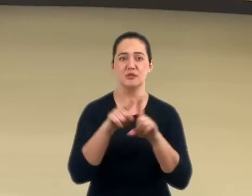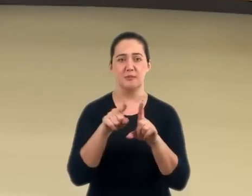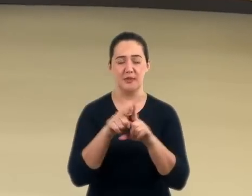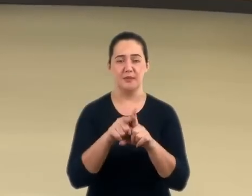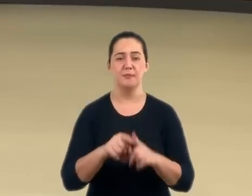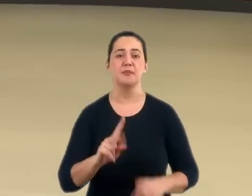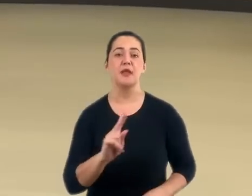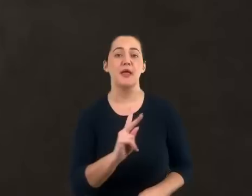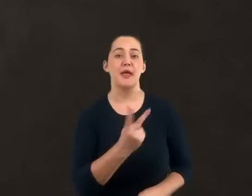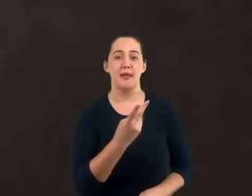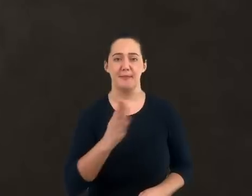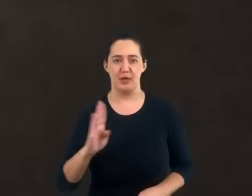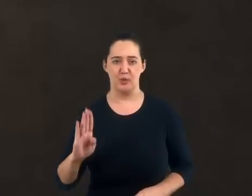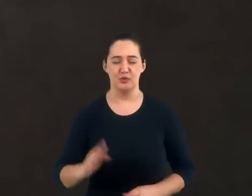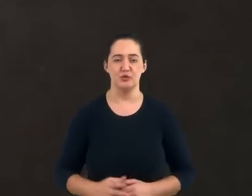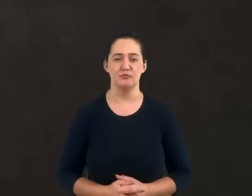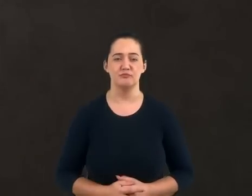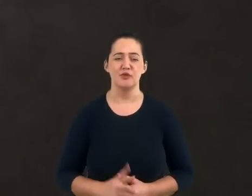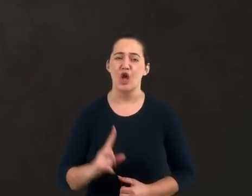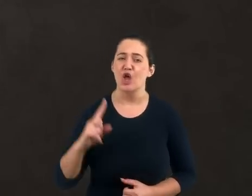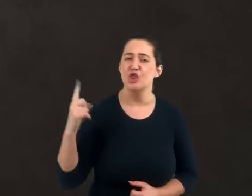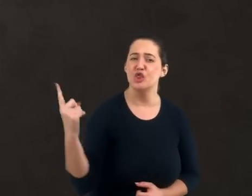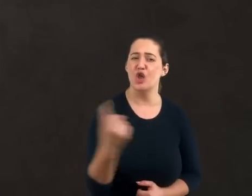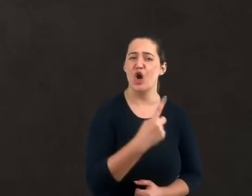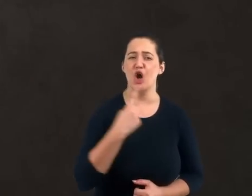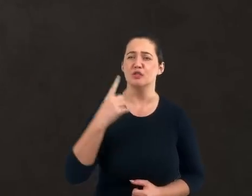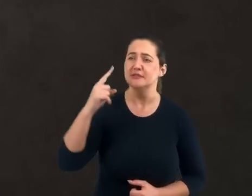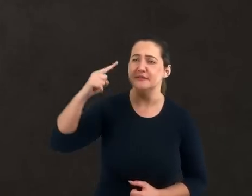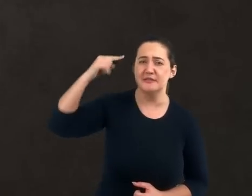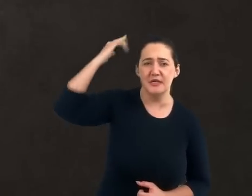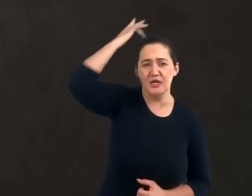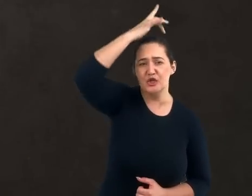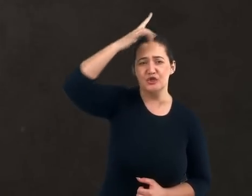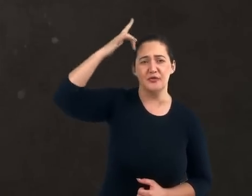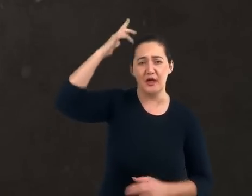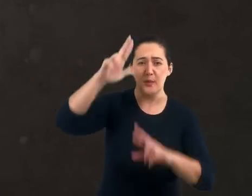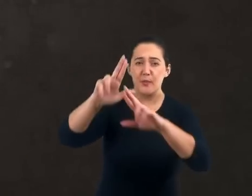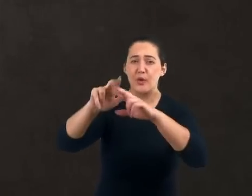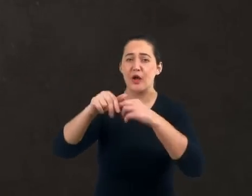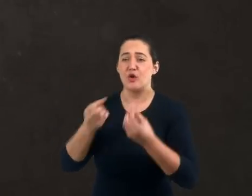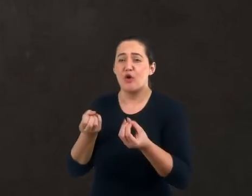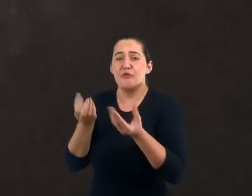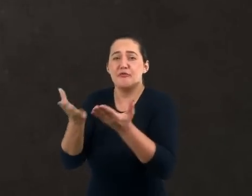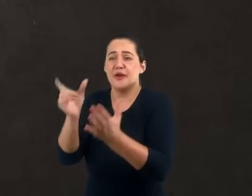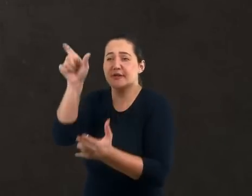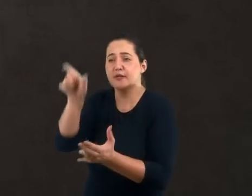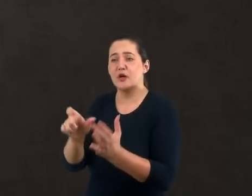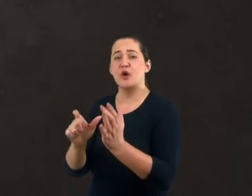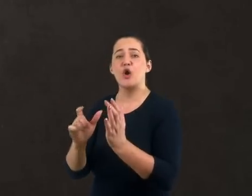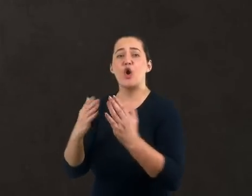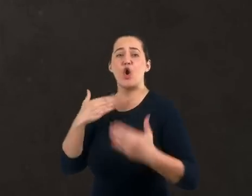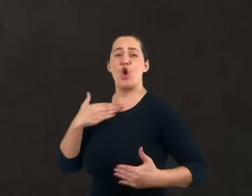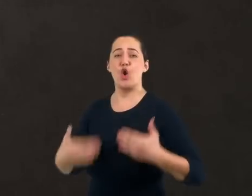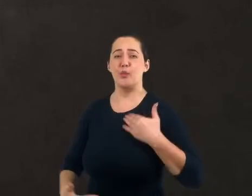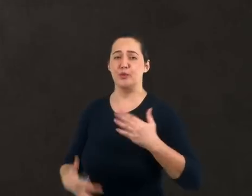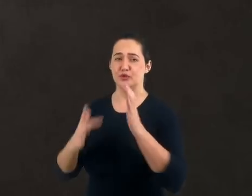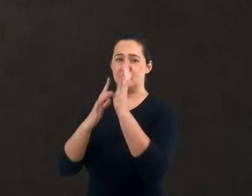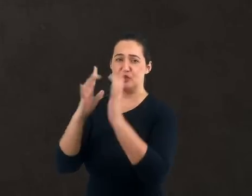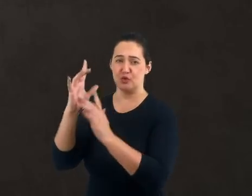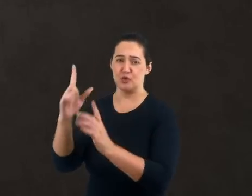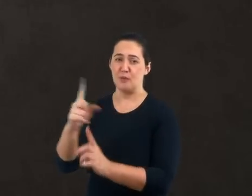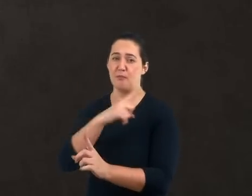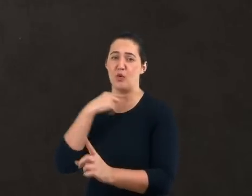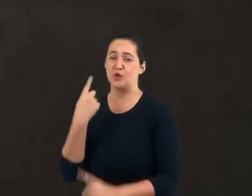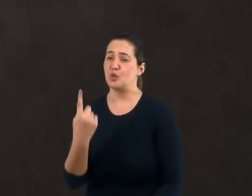vou ler o livro de Hebreus. Fomos santificados pela oferta do corpo de Jesus Cristo, feita uma vez por